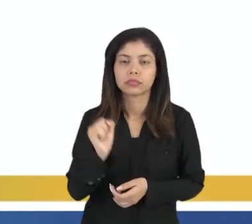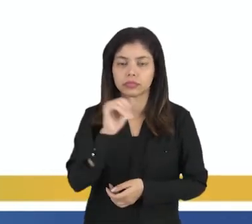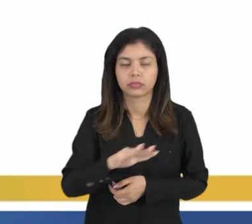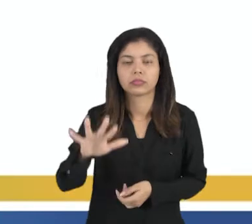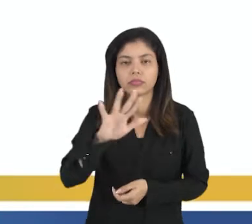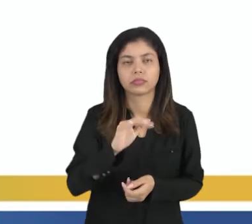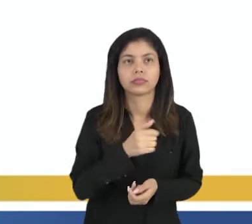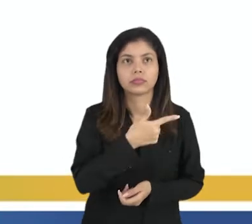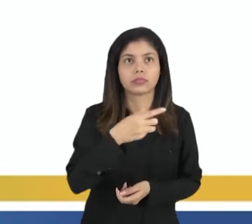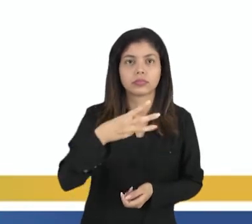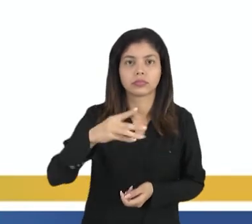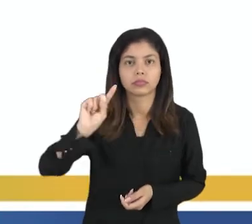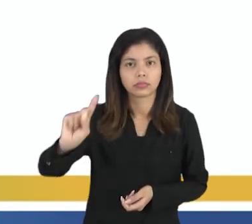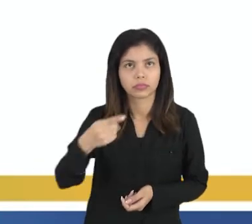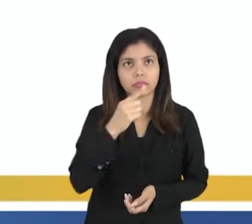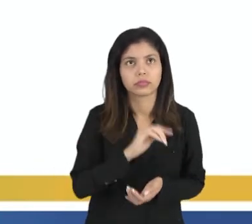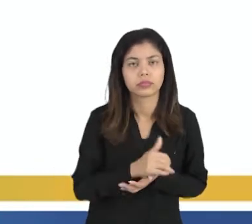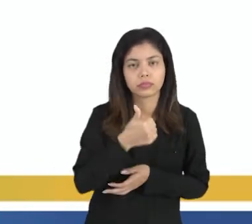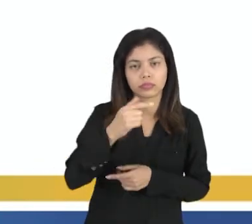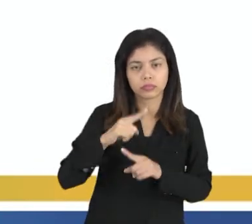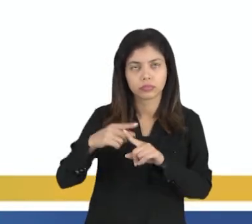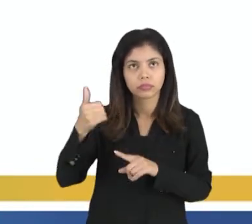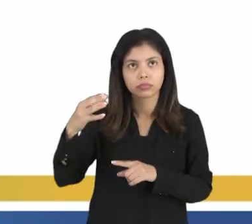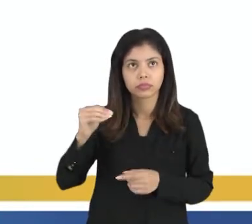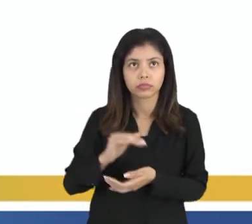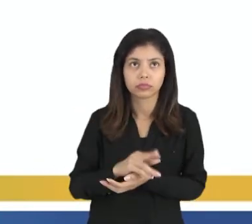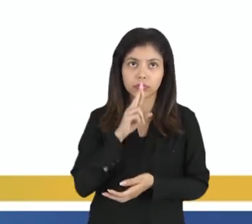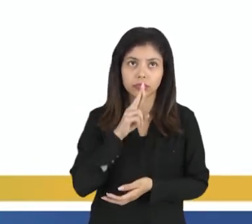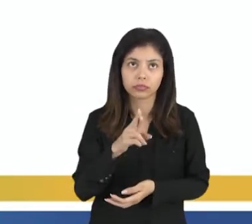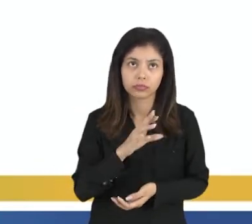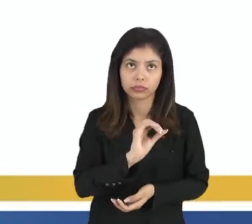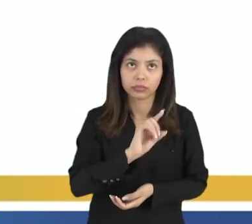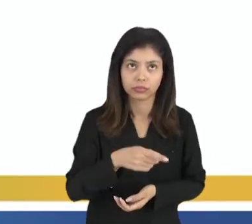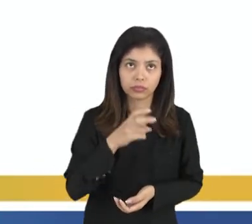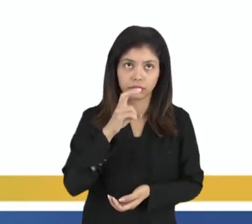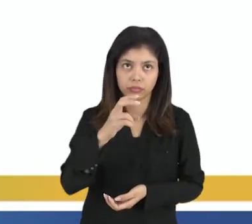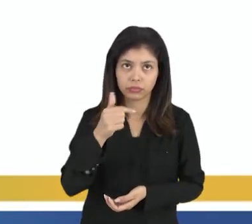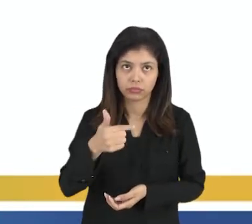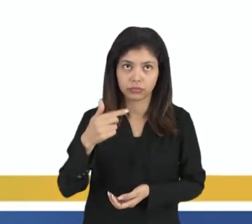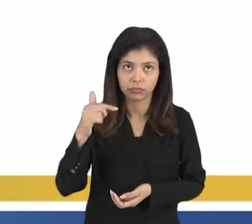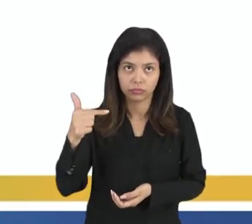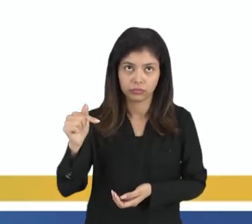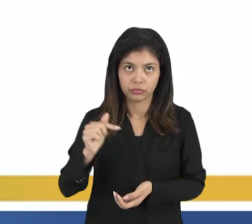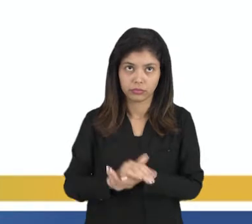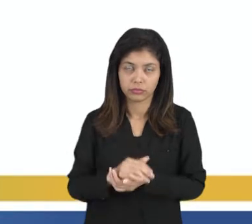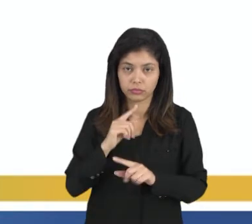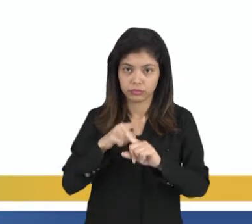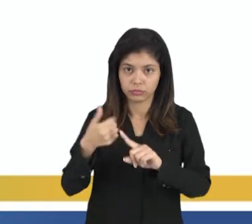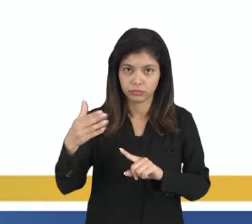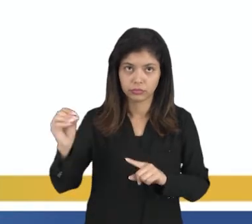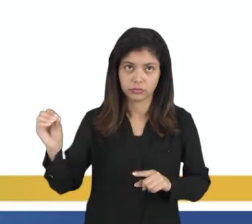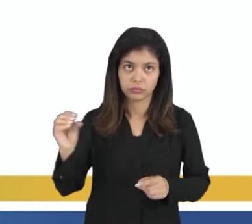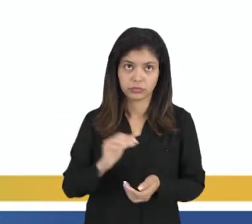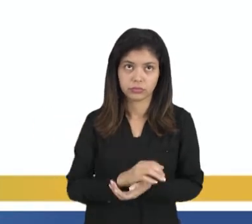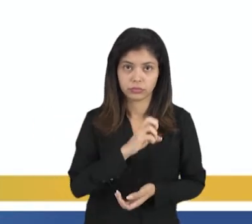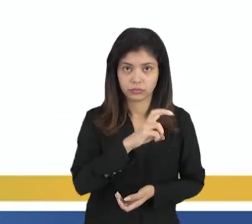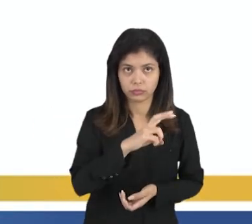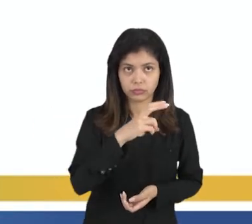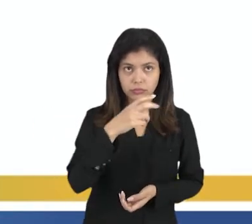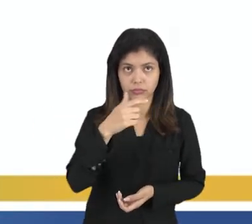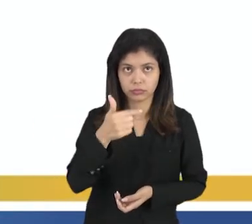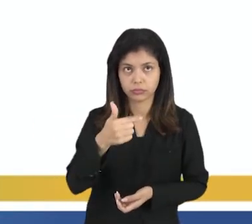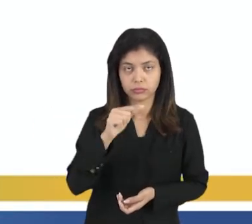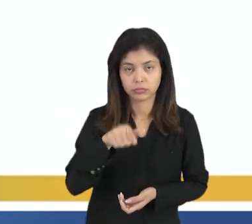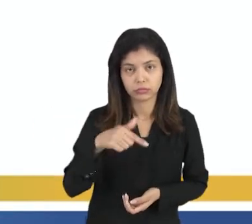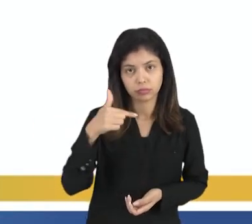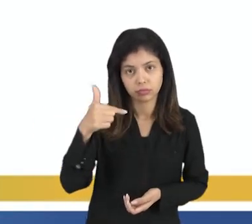total, 23.000 vezes 100. Se você fizer esses cálculos, isso vai dar 0,52. Multiplicado por 100, 52%.